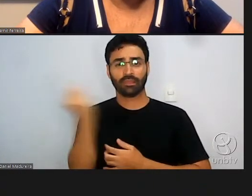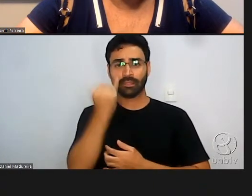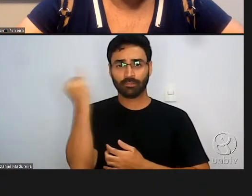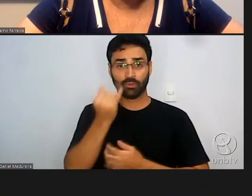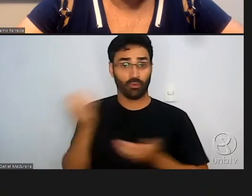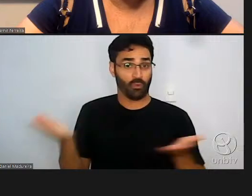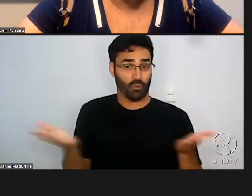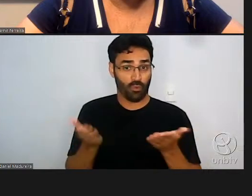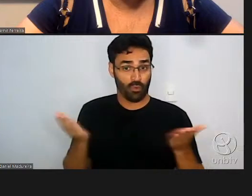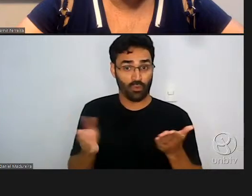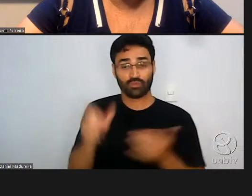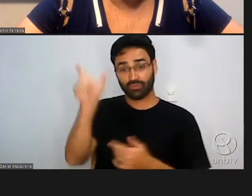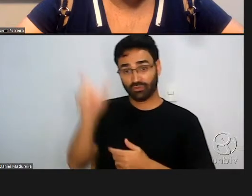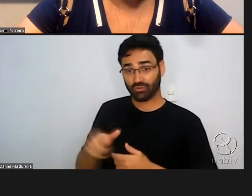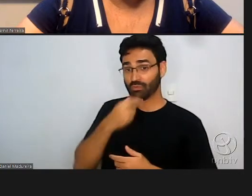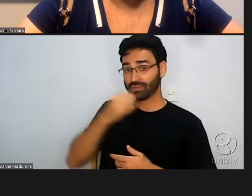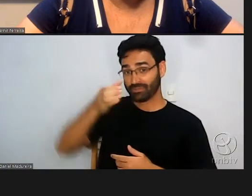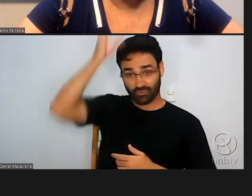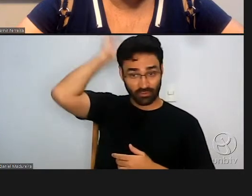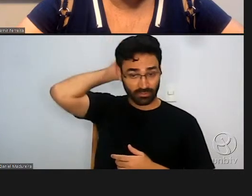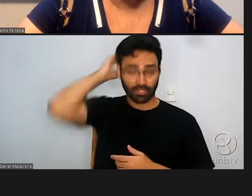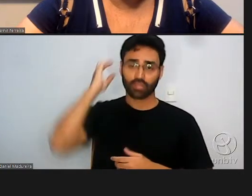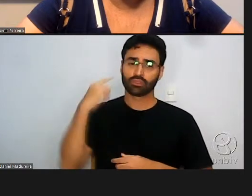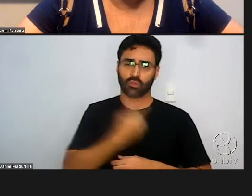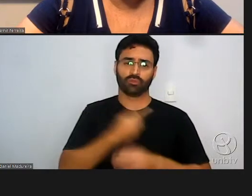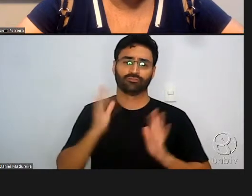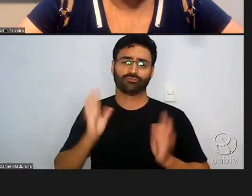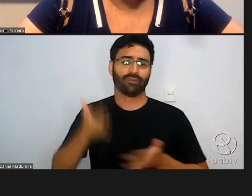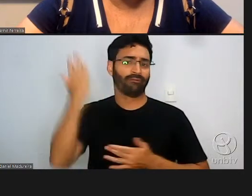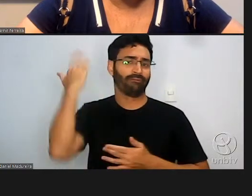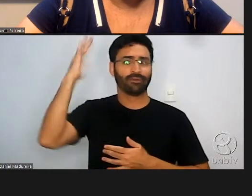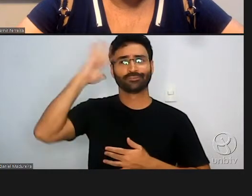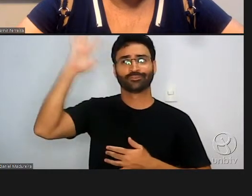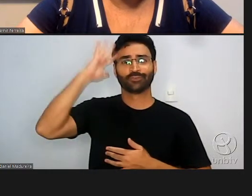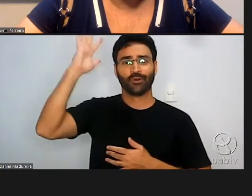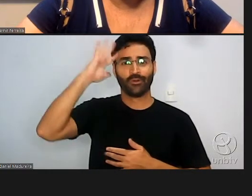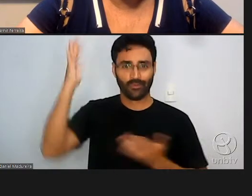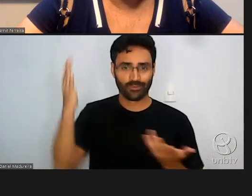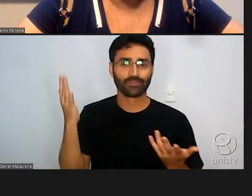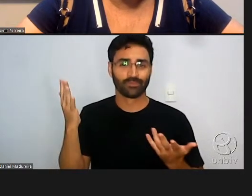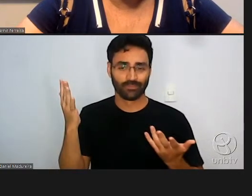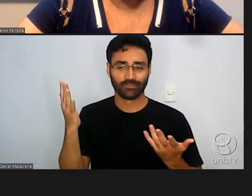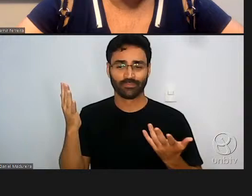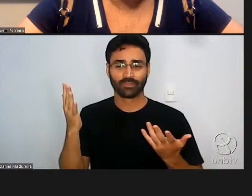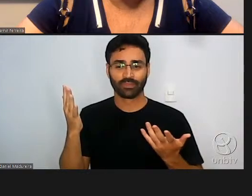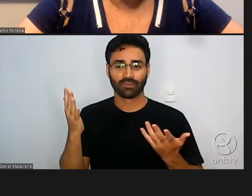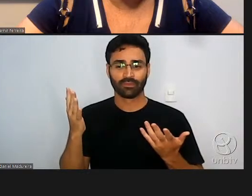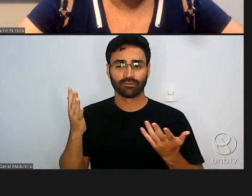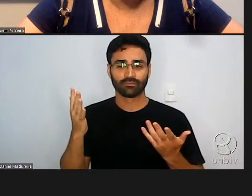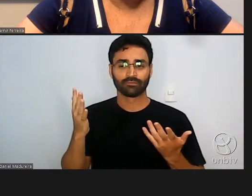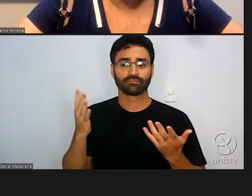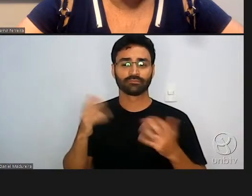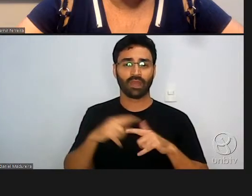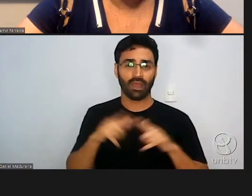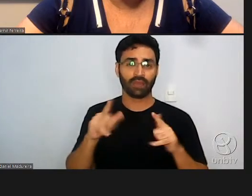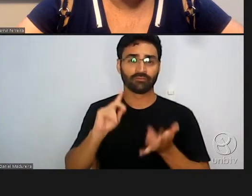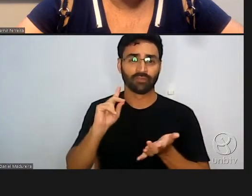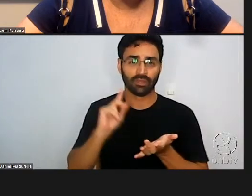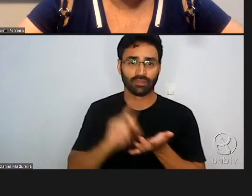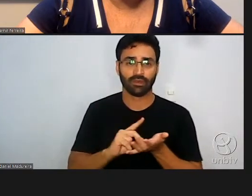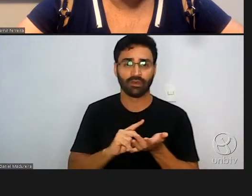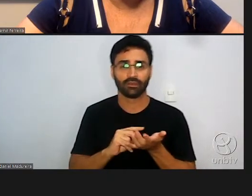Noam Chomsky. Era um sonho do Instituto de Letras que ele voltasse, ele esteve aqui conosco, mas que ele voltasse mais uma